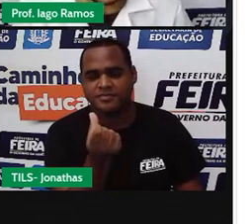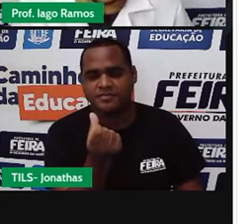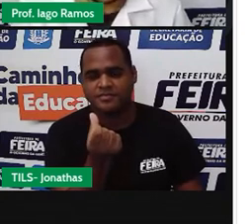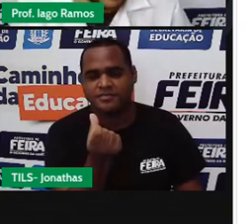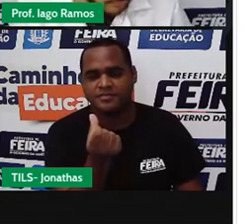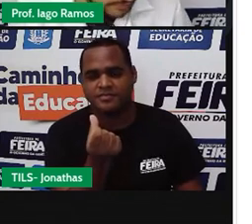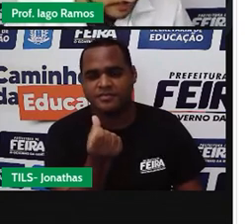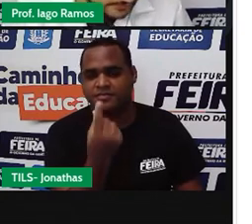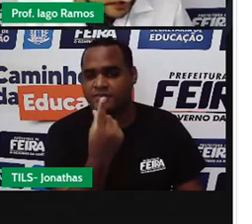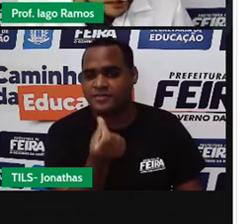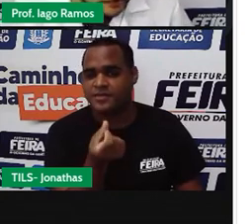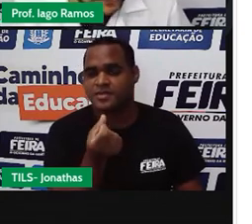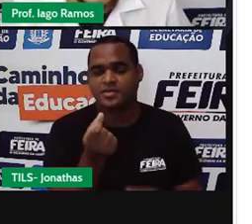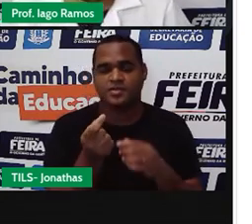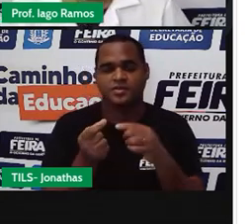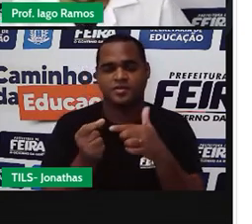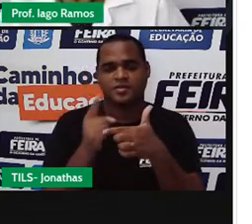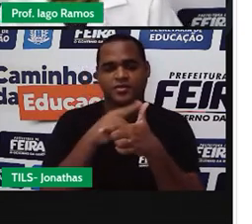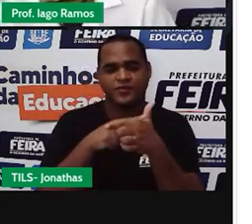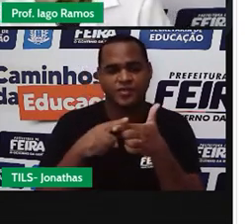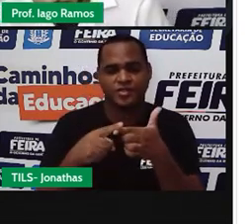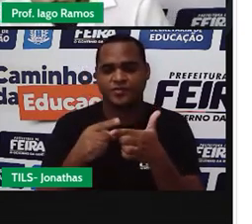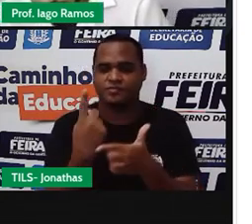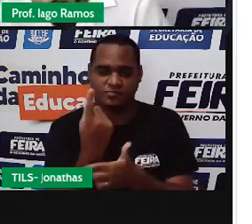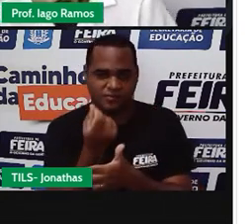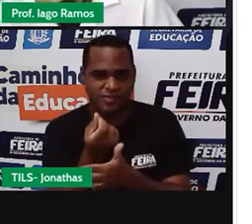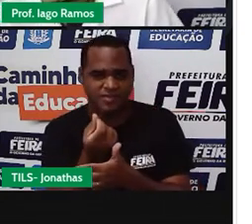é dividido por 16